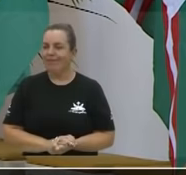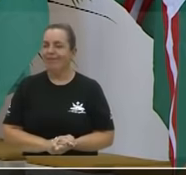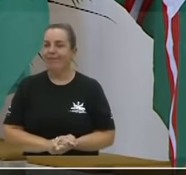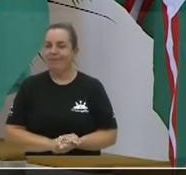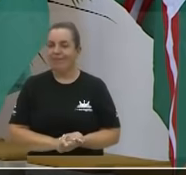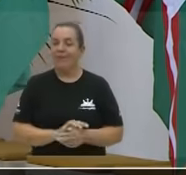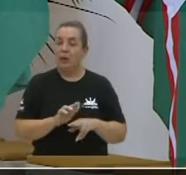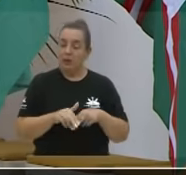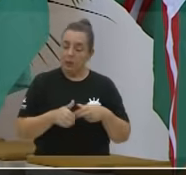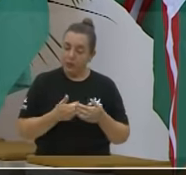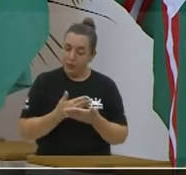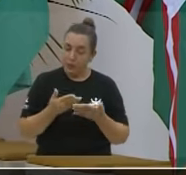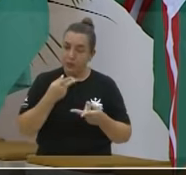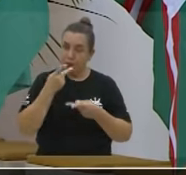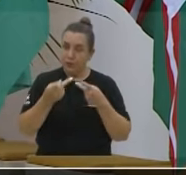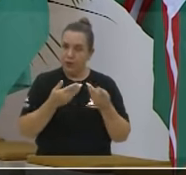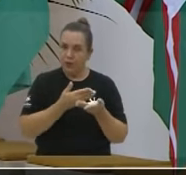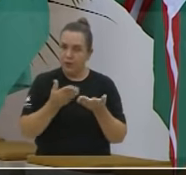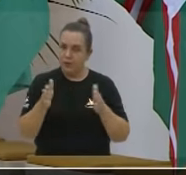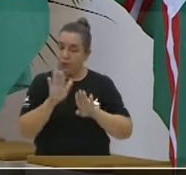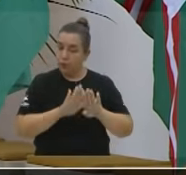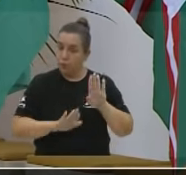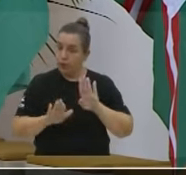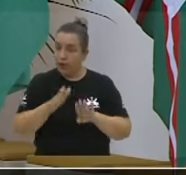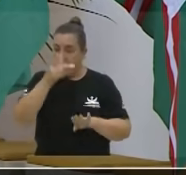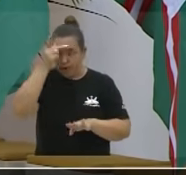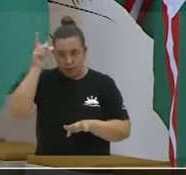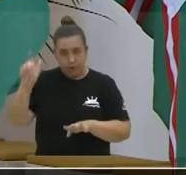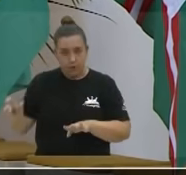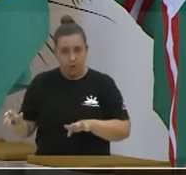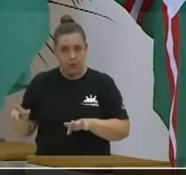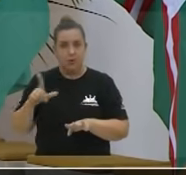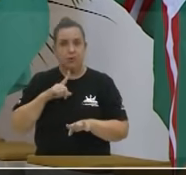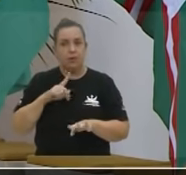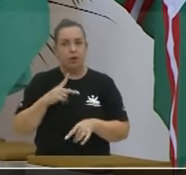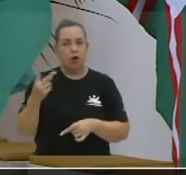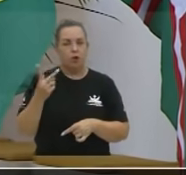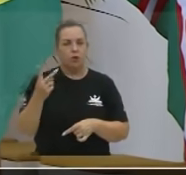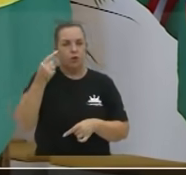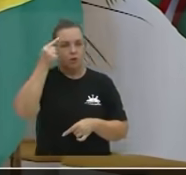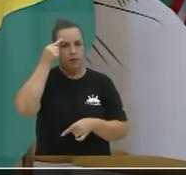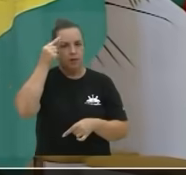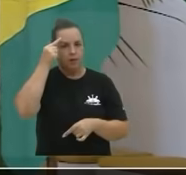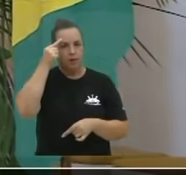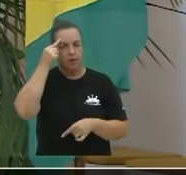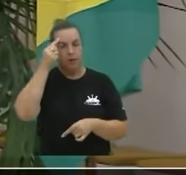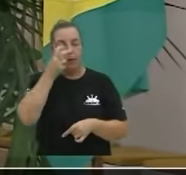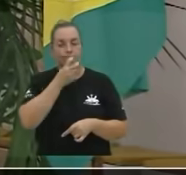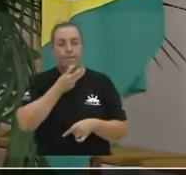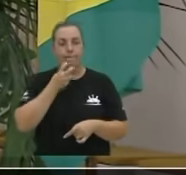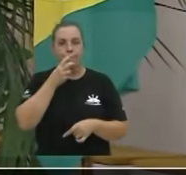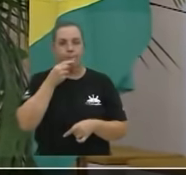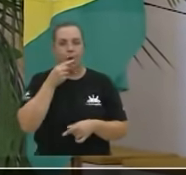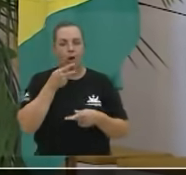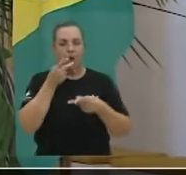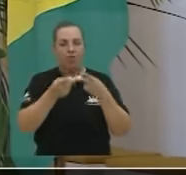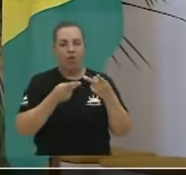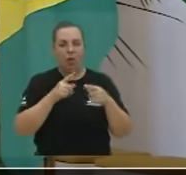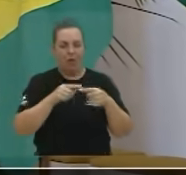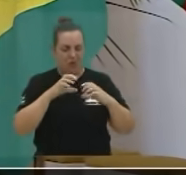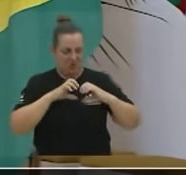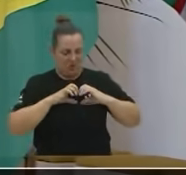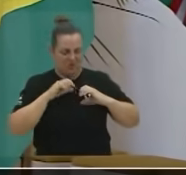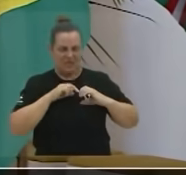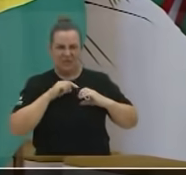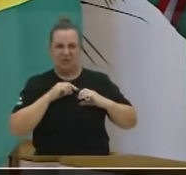Por isso que eu sempre falo, cuidado com as segundas intenções. A boca de Judas disse uma coisa, mas o coração